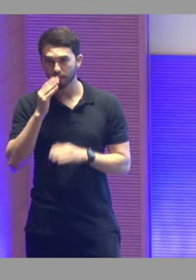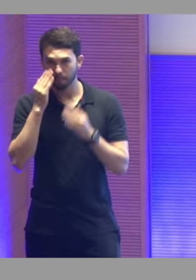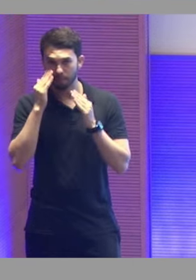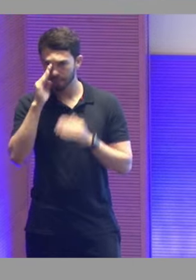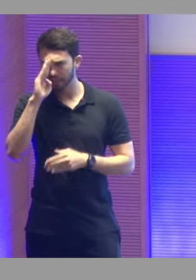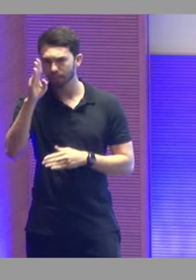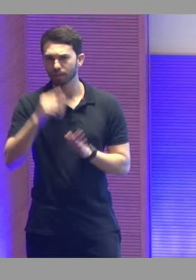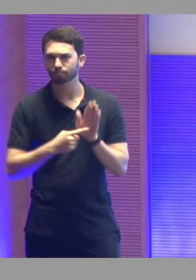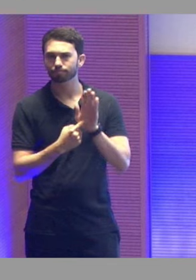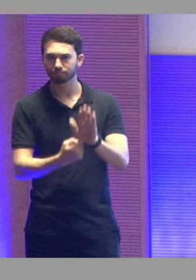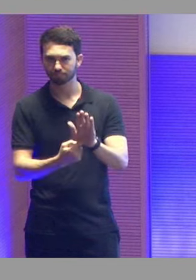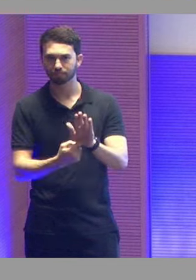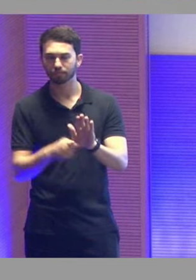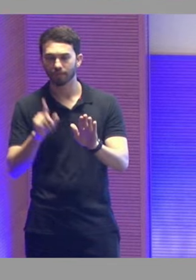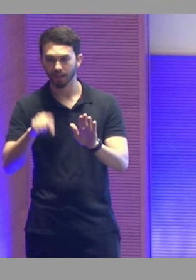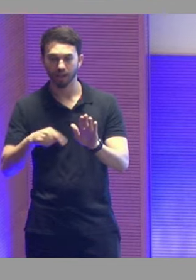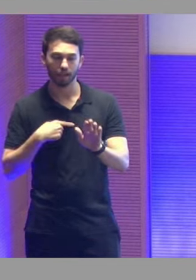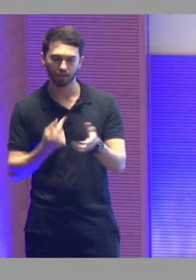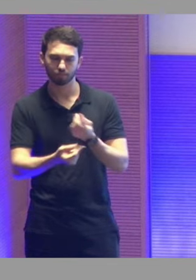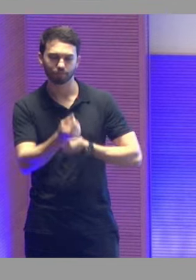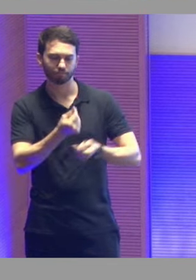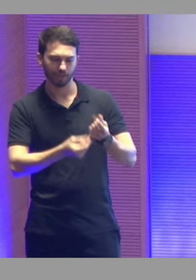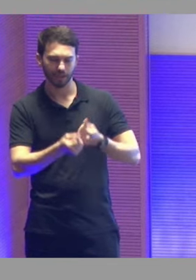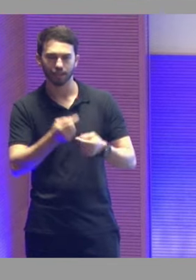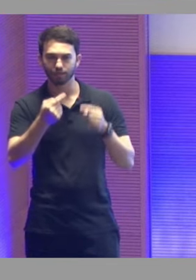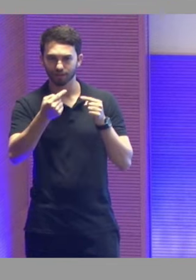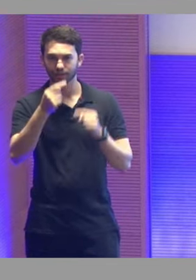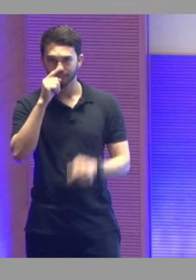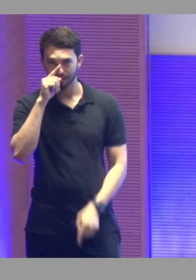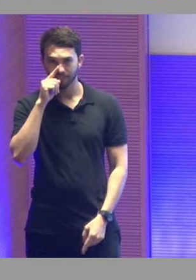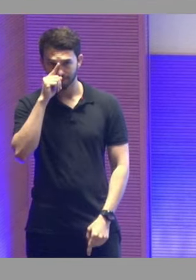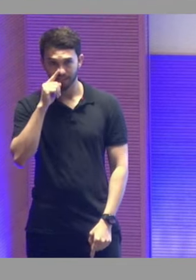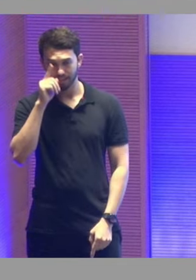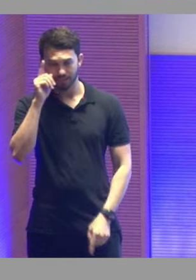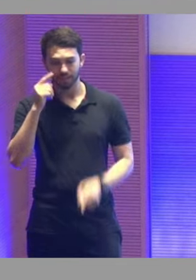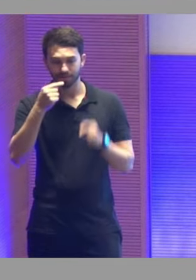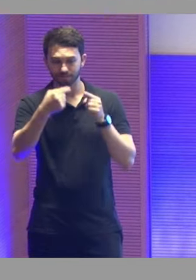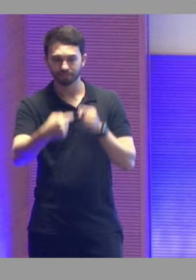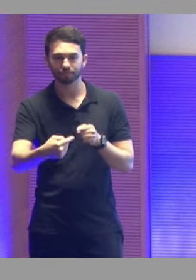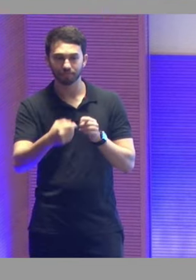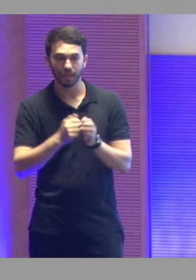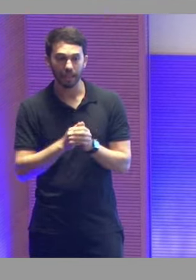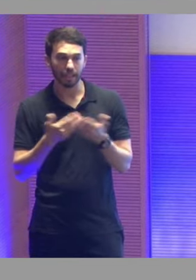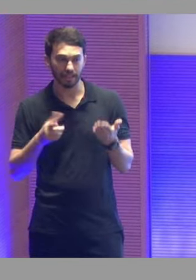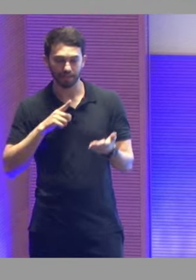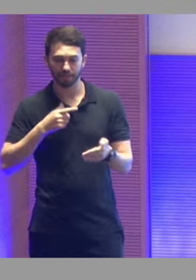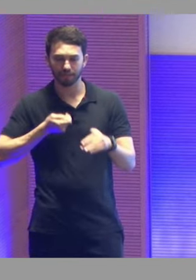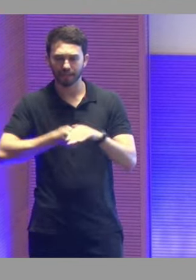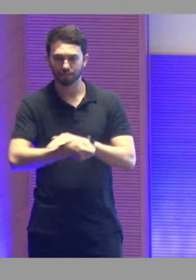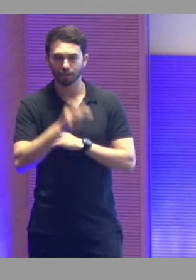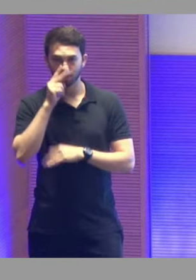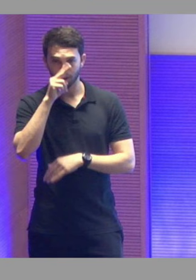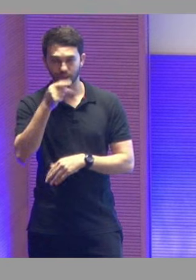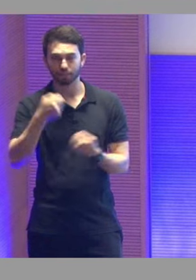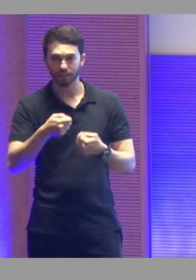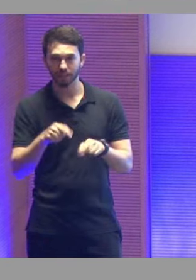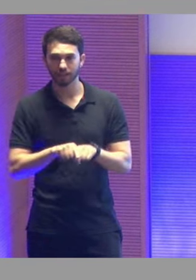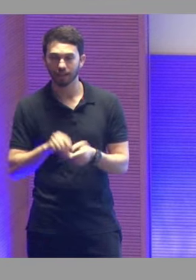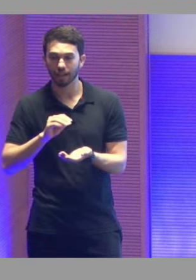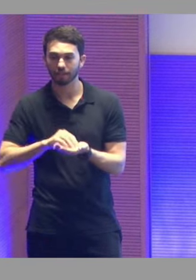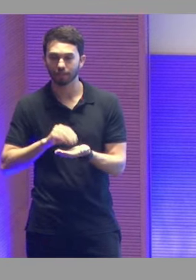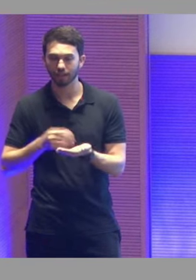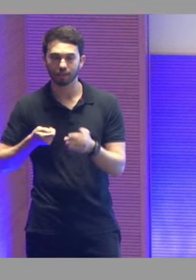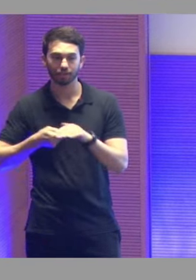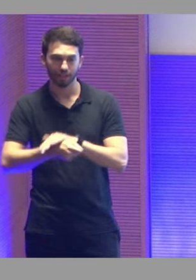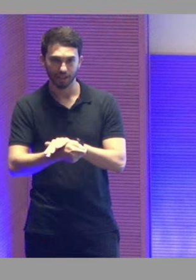apareceu das organizações então é o desafio econômico primeiro então isso vai demandar altos investimentos eh faltam opções de financiamento